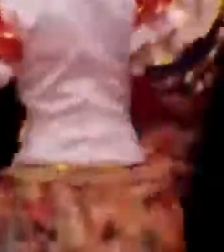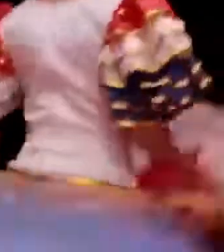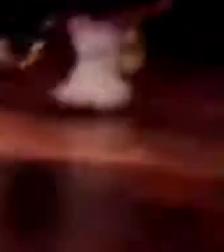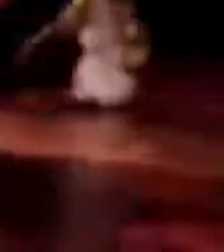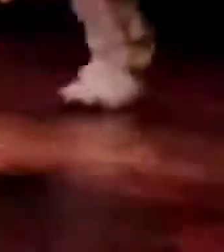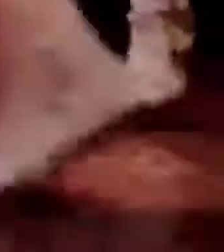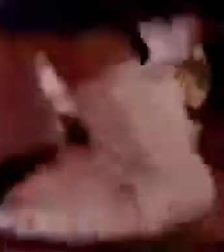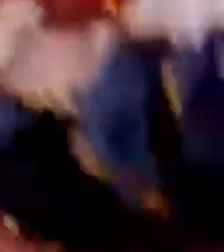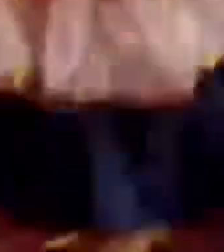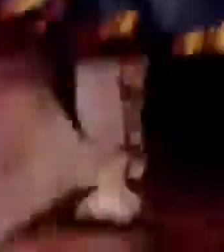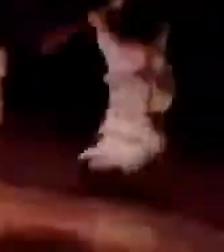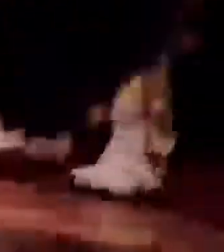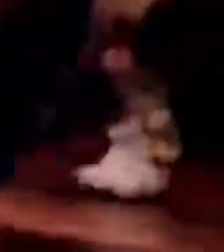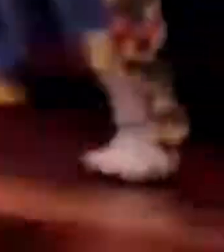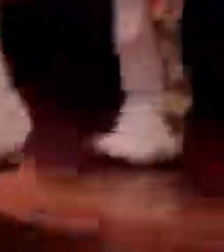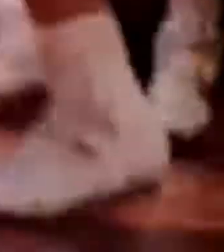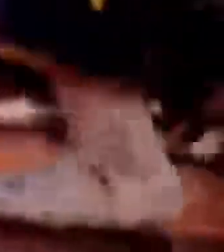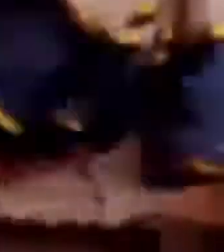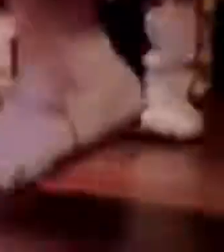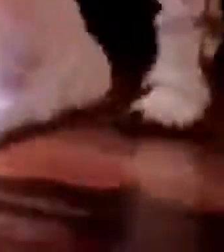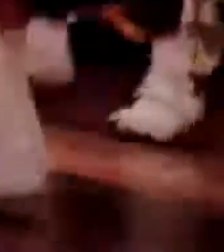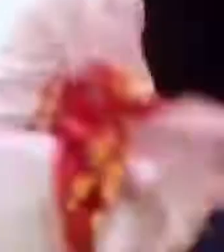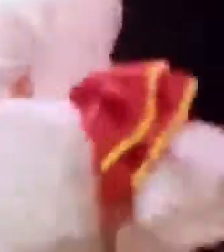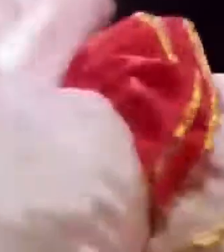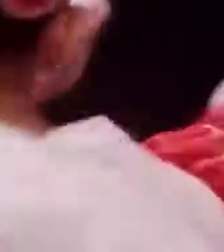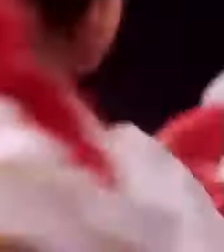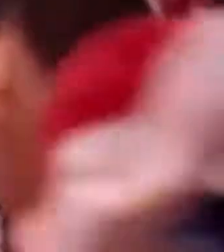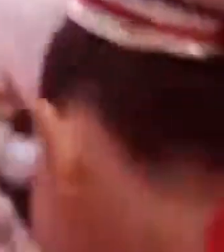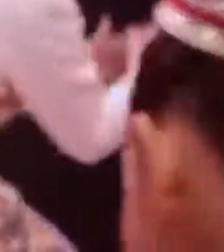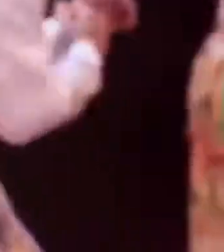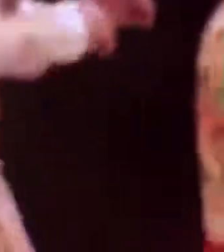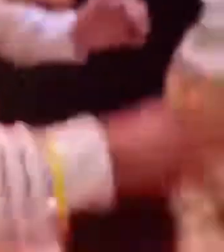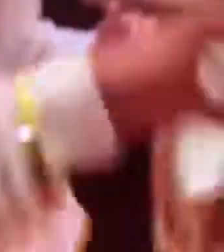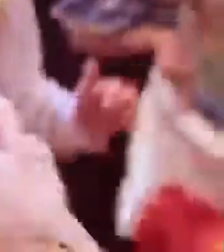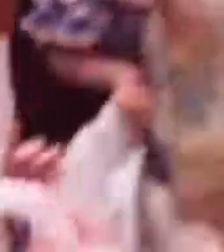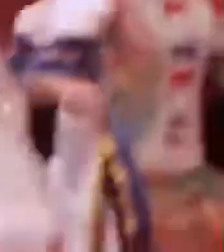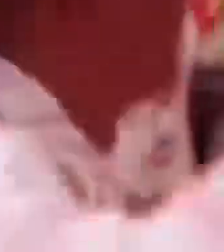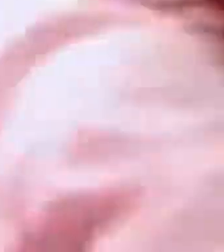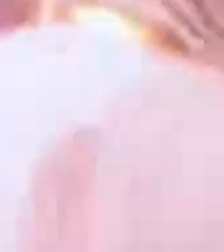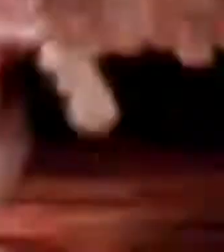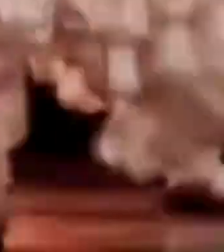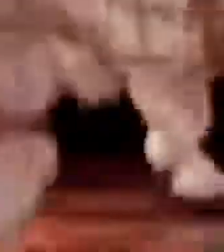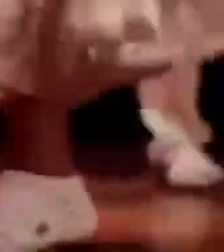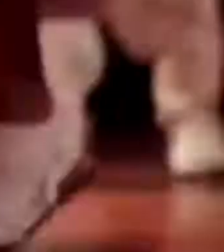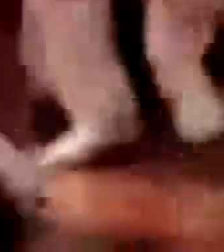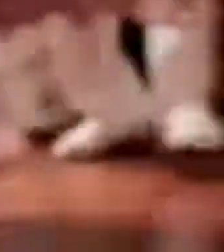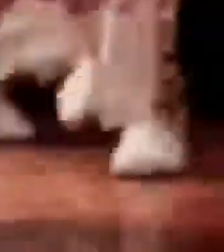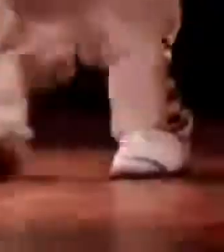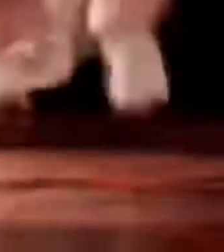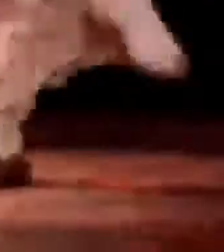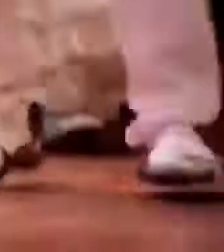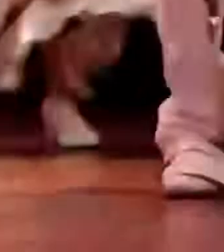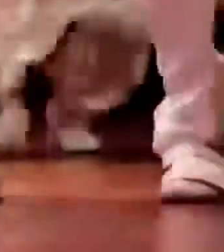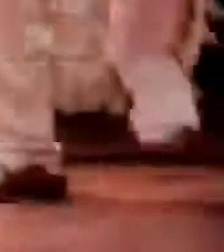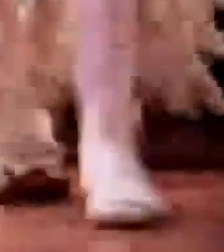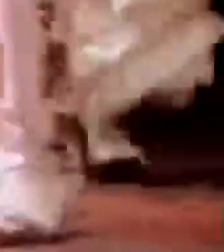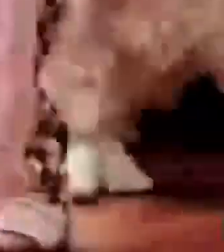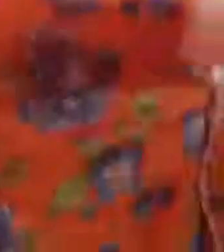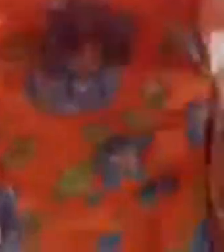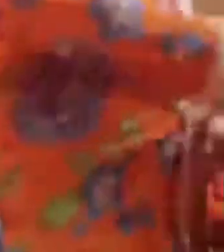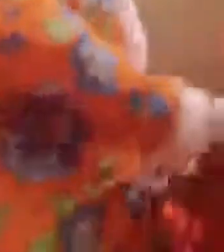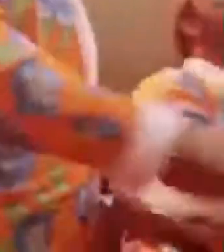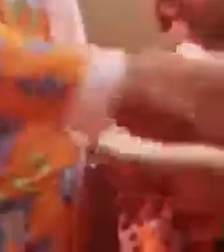canção. Sou reviver desde criança e de menino, esse foi o meu destino pra manter a tradição. 3 com siricora